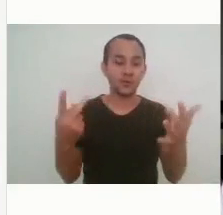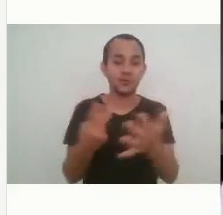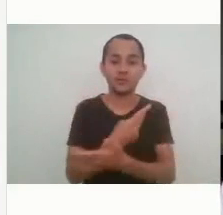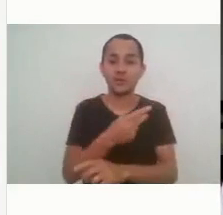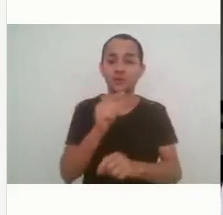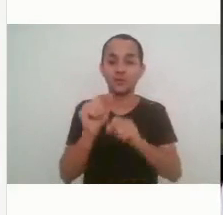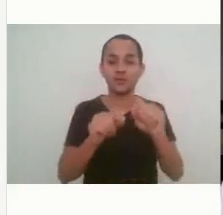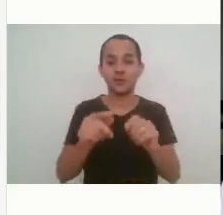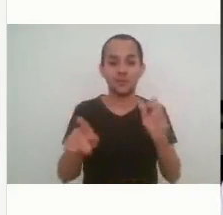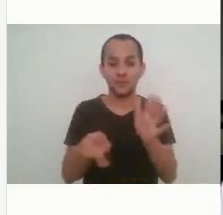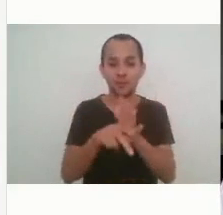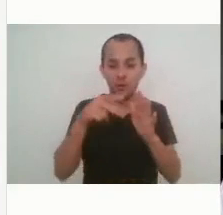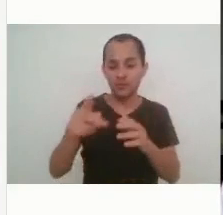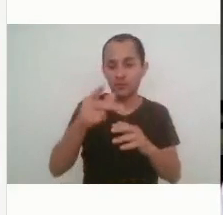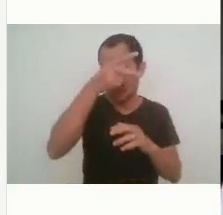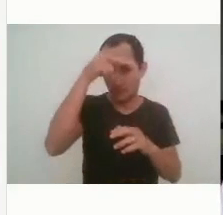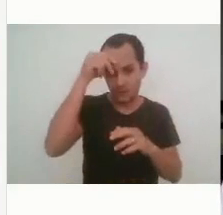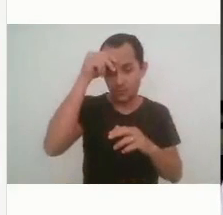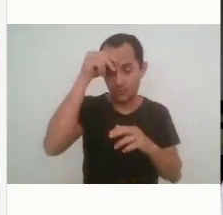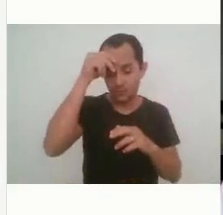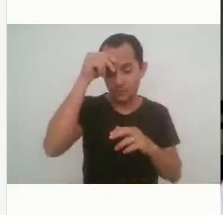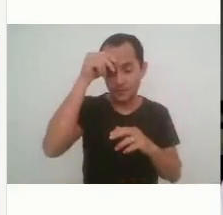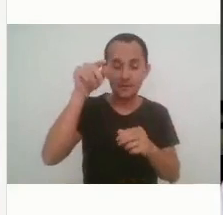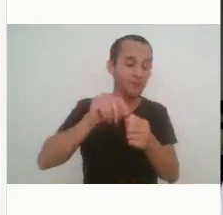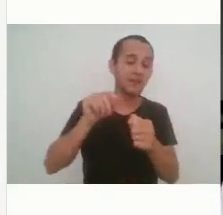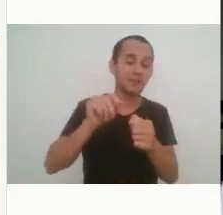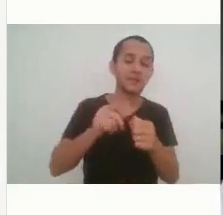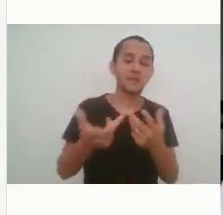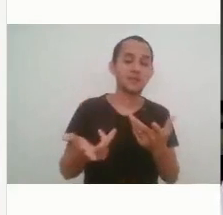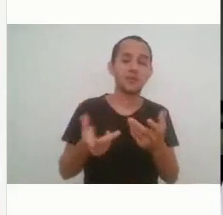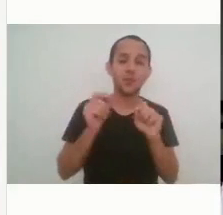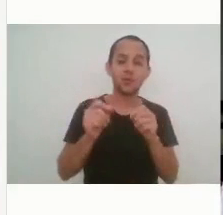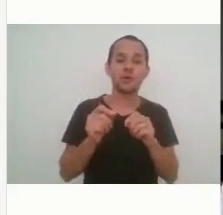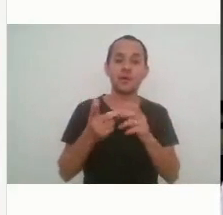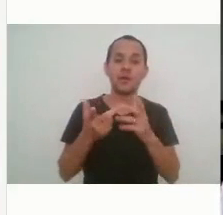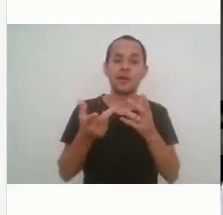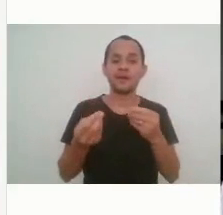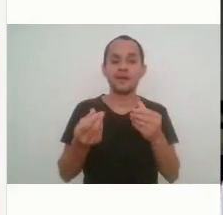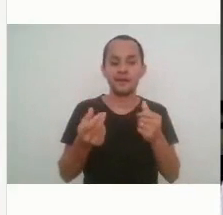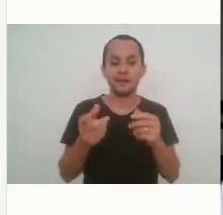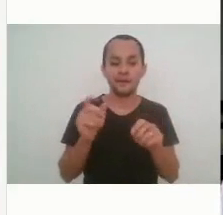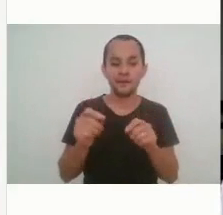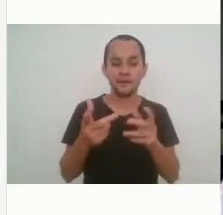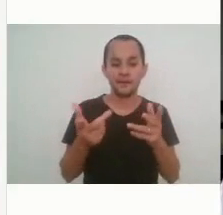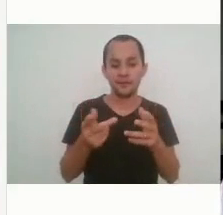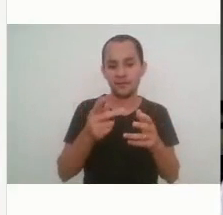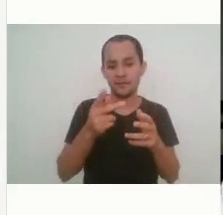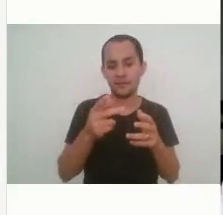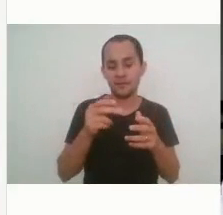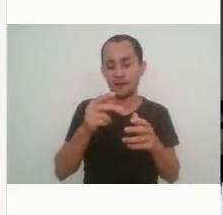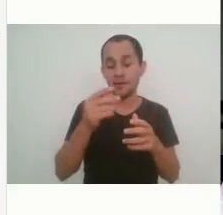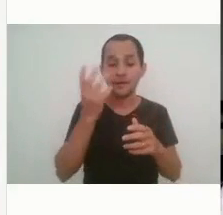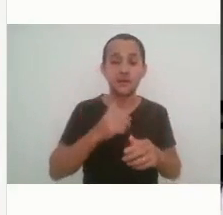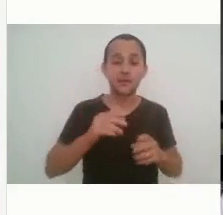pelo município para fazer com que a criança com deficiência